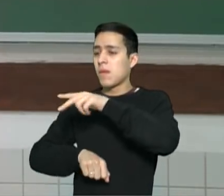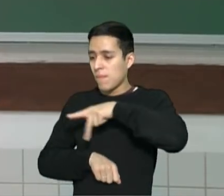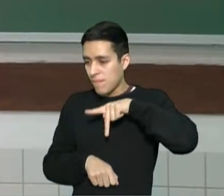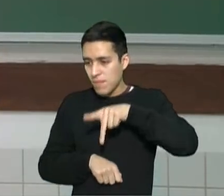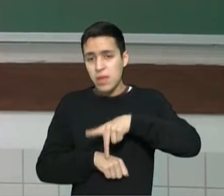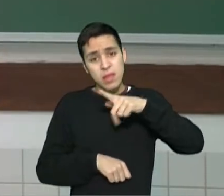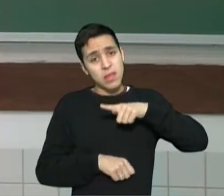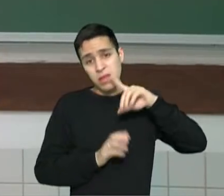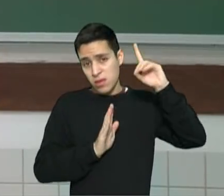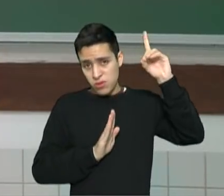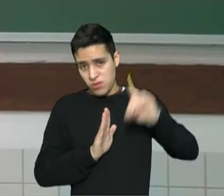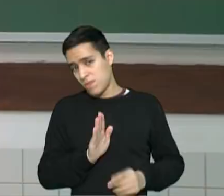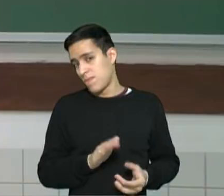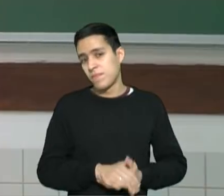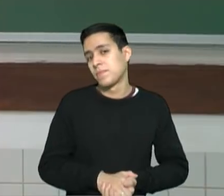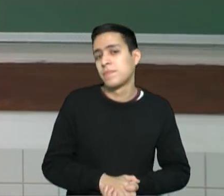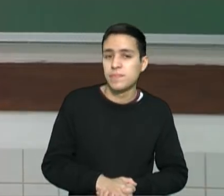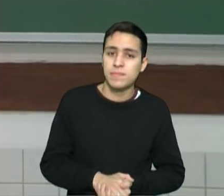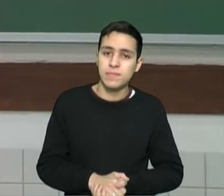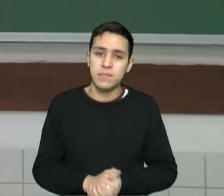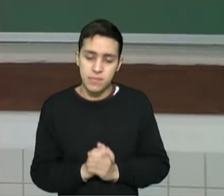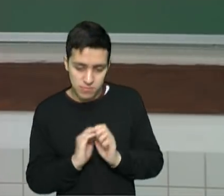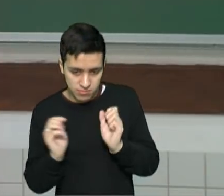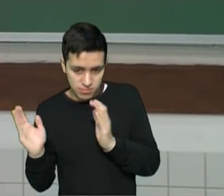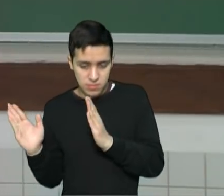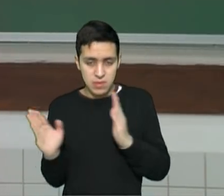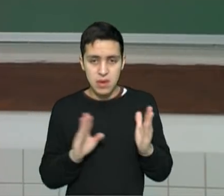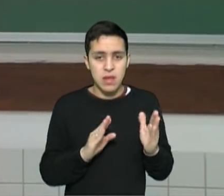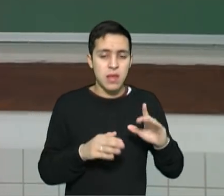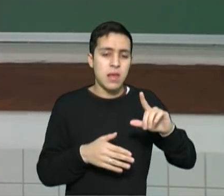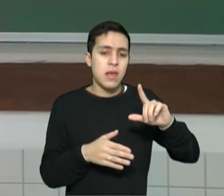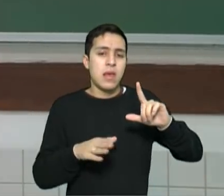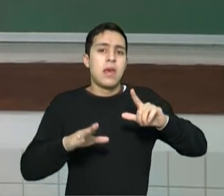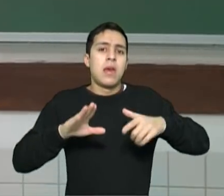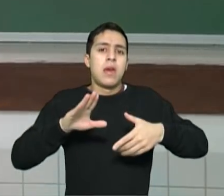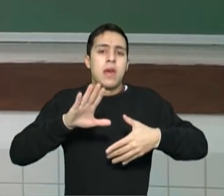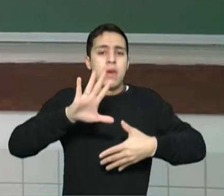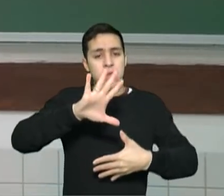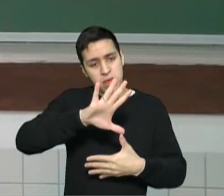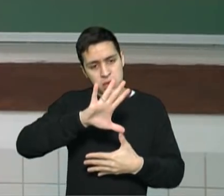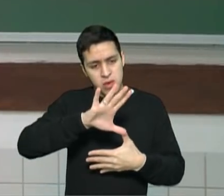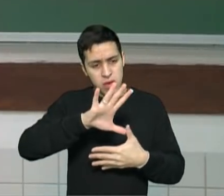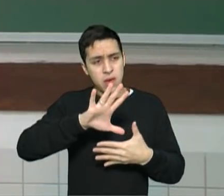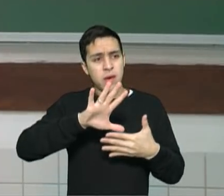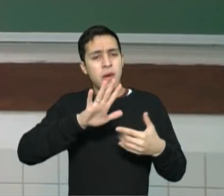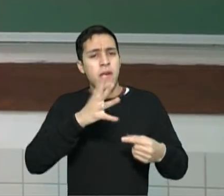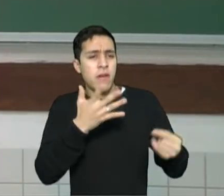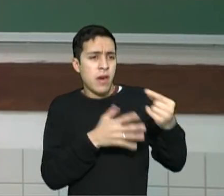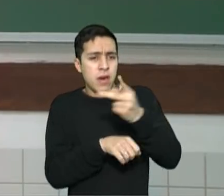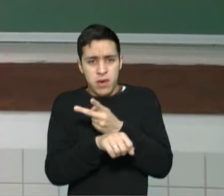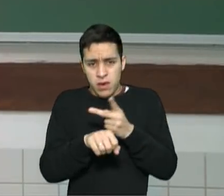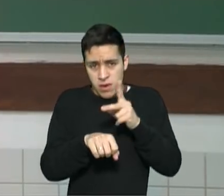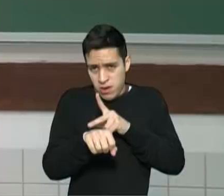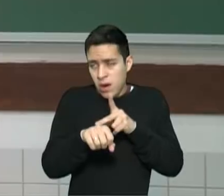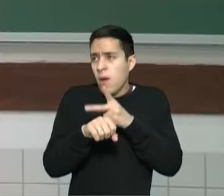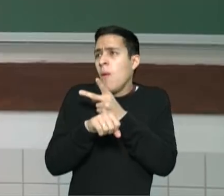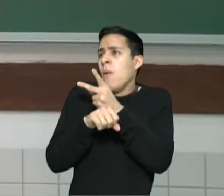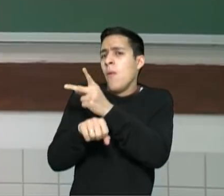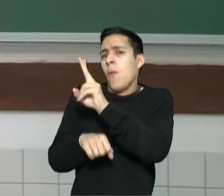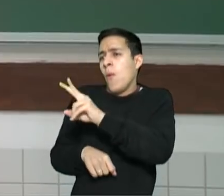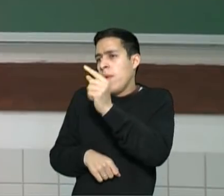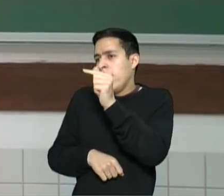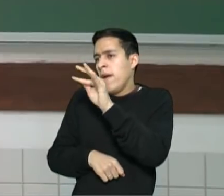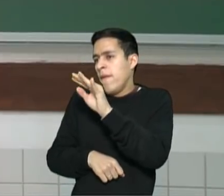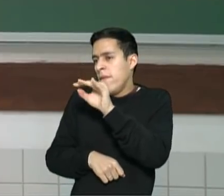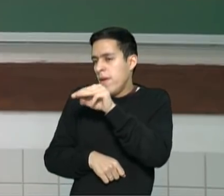tem direito à instituição. Na América, a gente percebe que muitos países fazem uso de dinheiro do